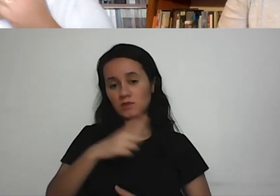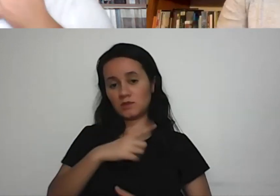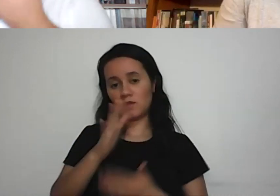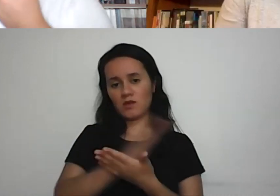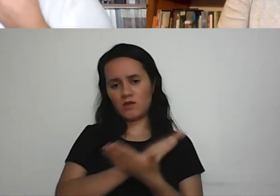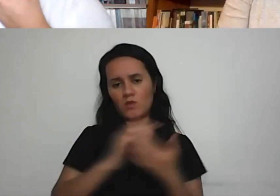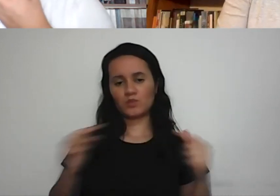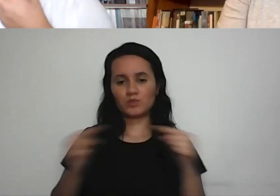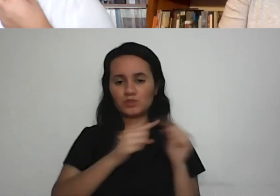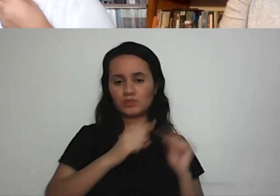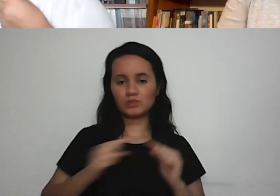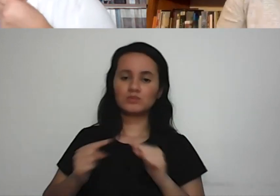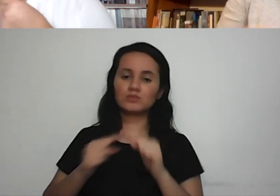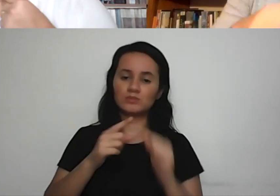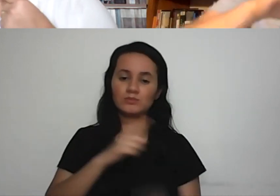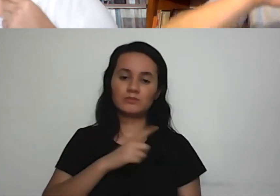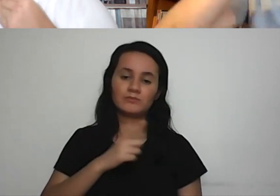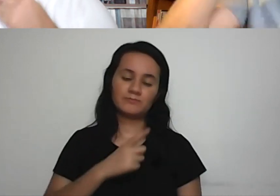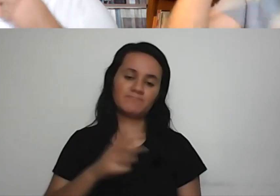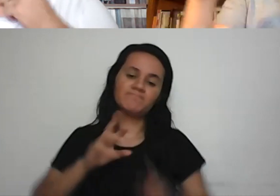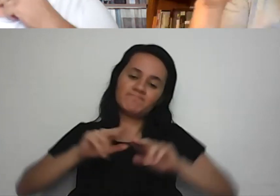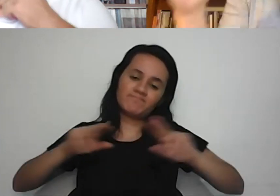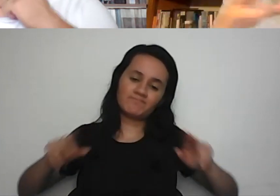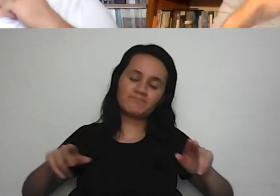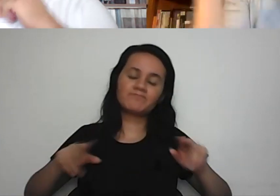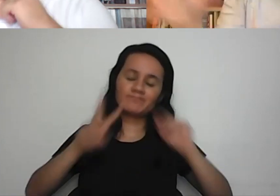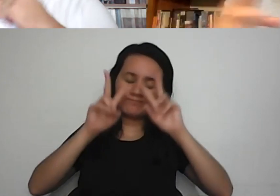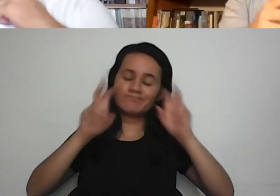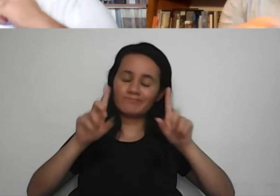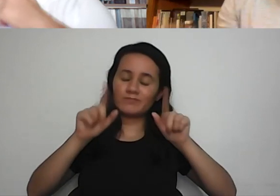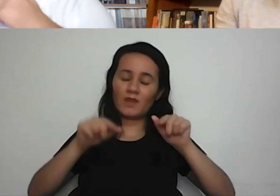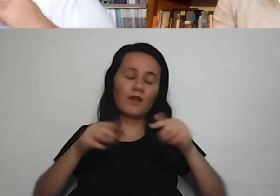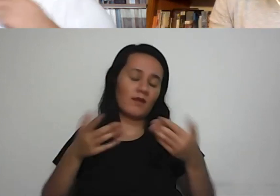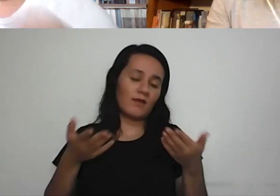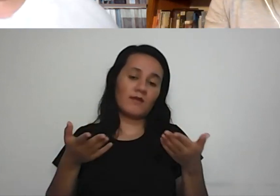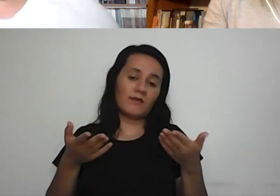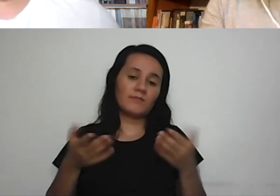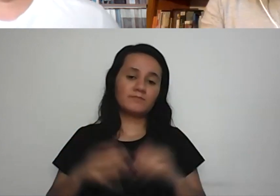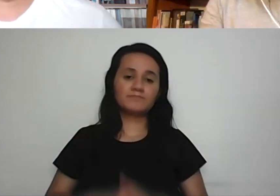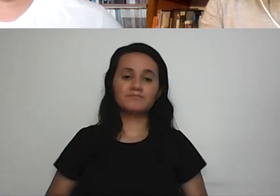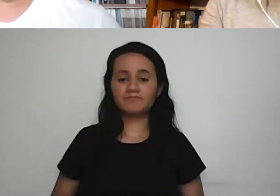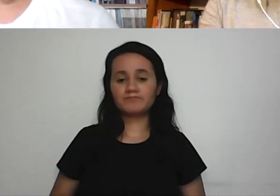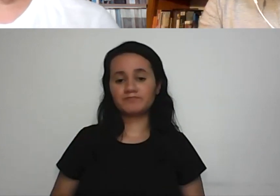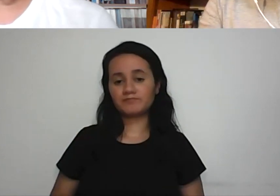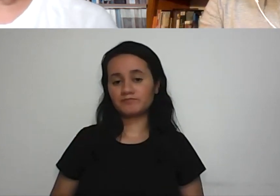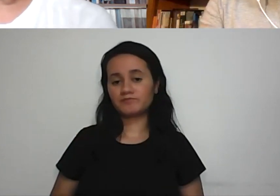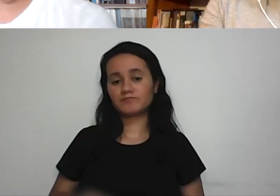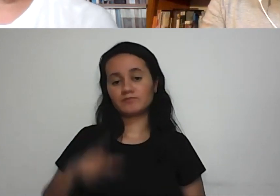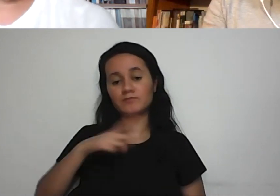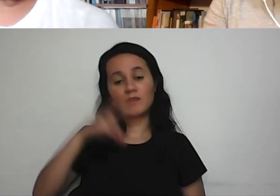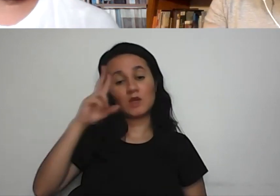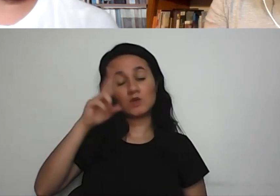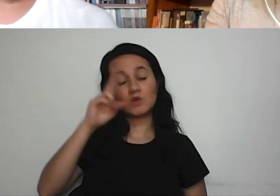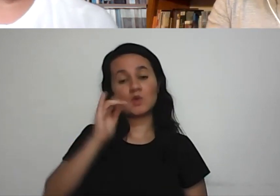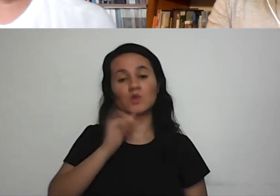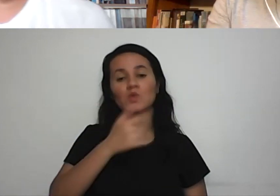junto, né? Não tem... Enfim, é um assunto muito... Tem uma história contada pelo Sérgio Vaz, que